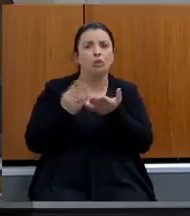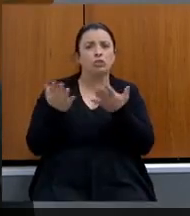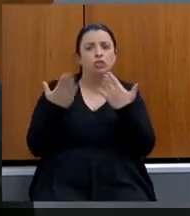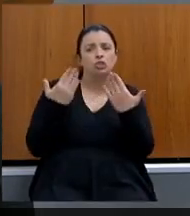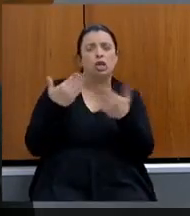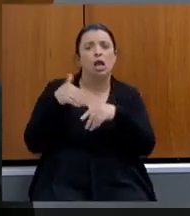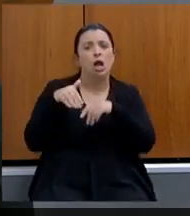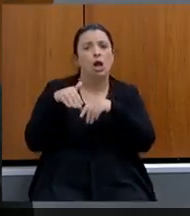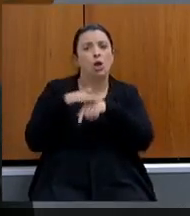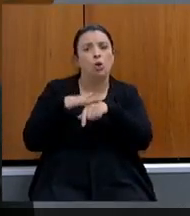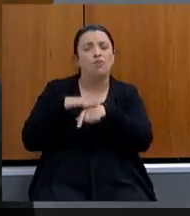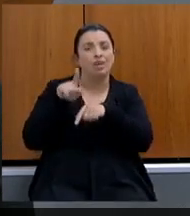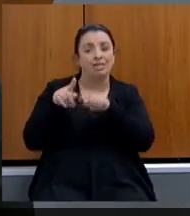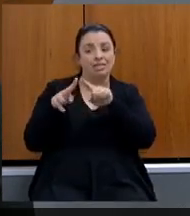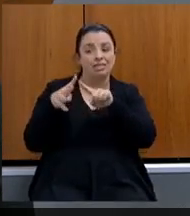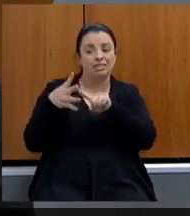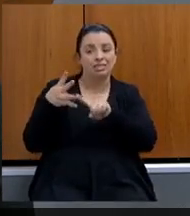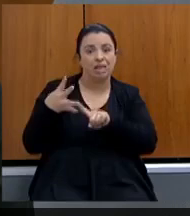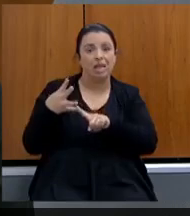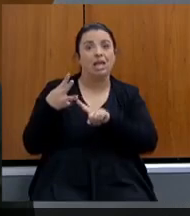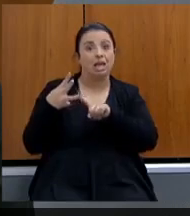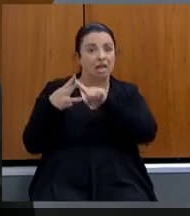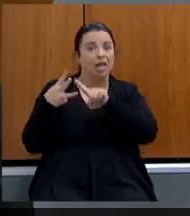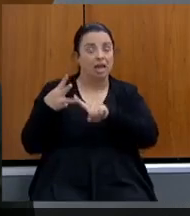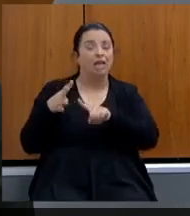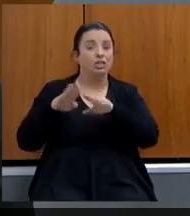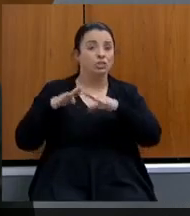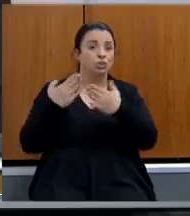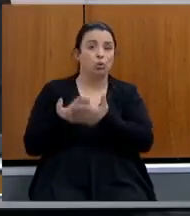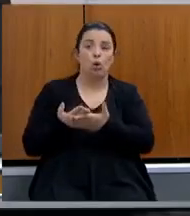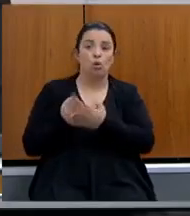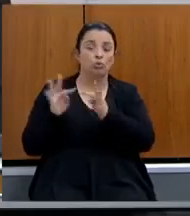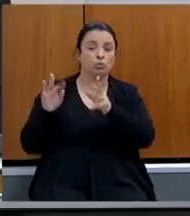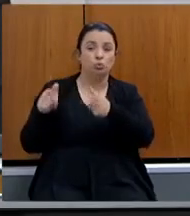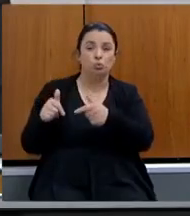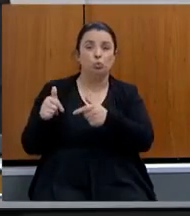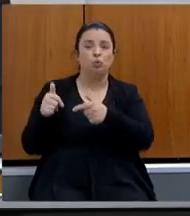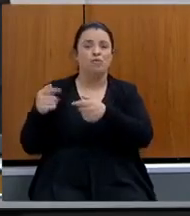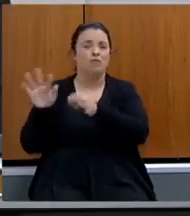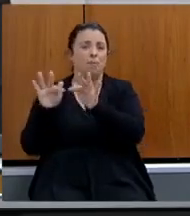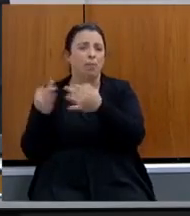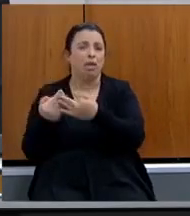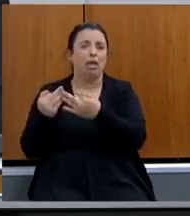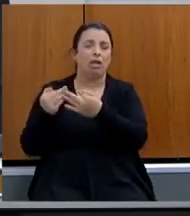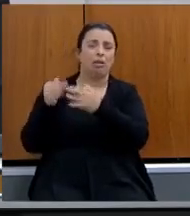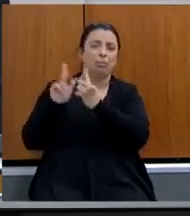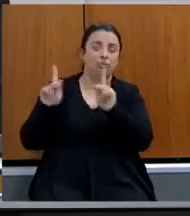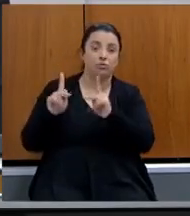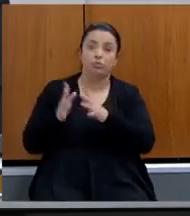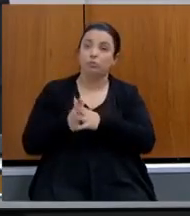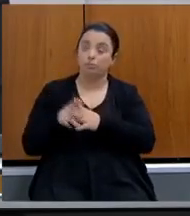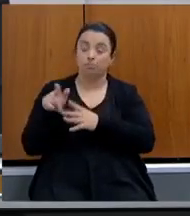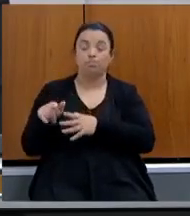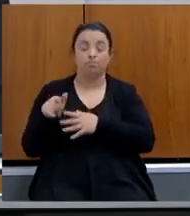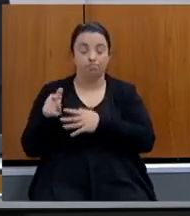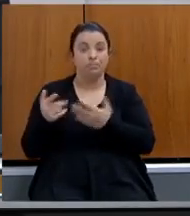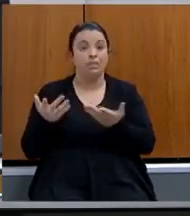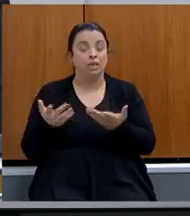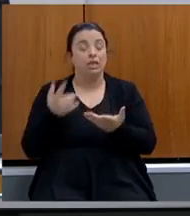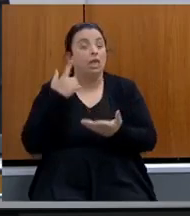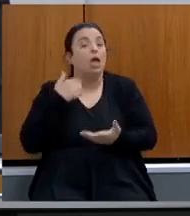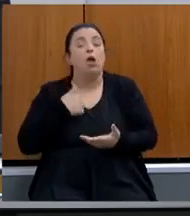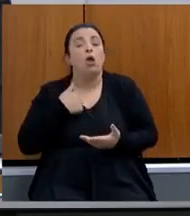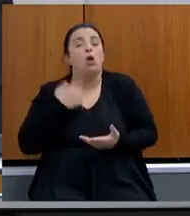Chagas Conheço quando fala escola que fala toda a comunidade em volta né então entender se realmente